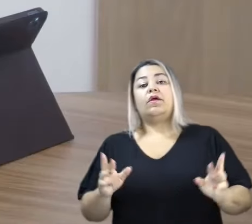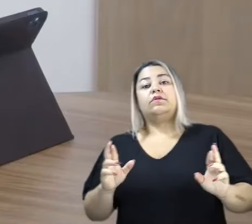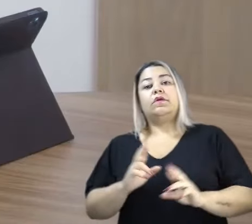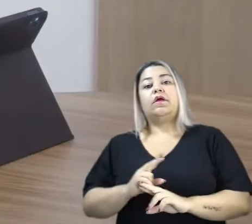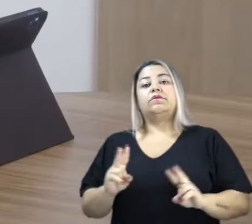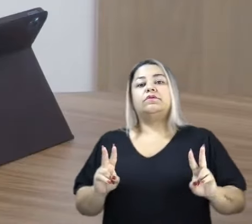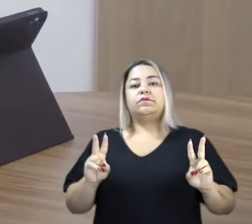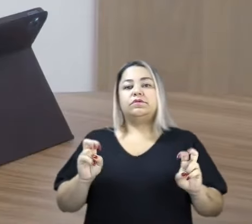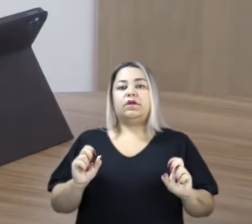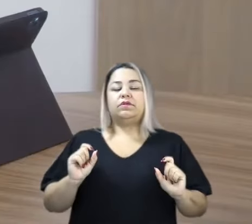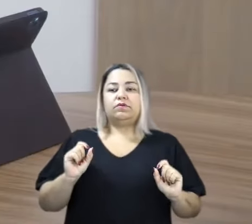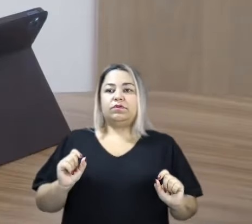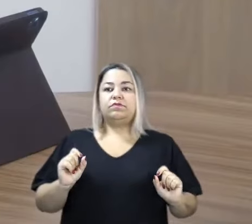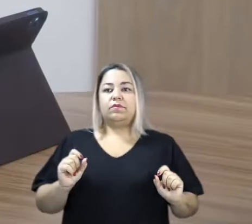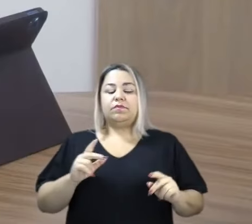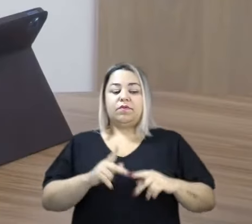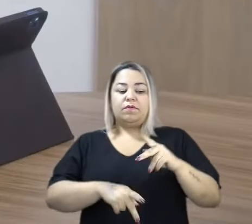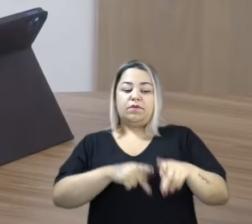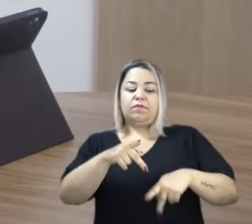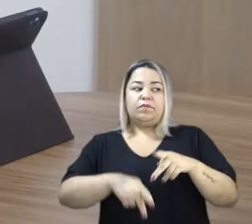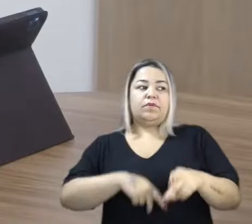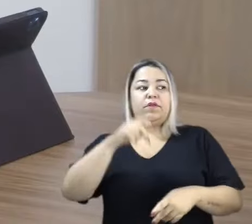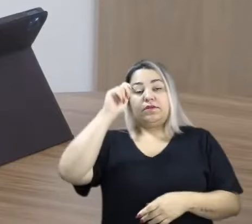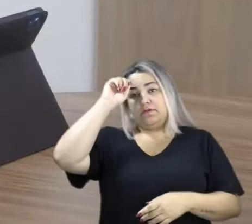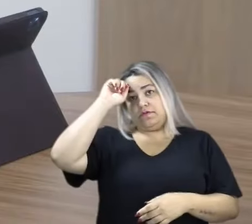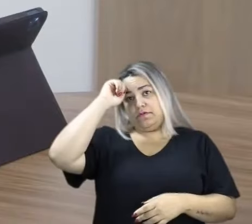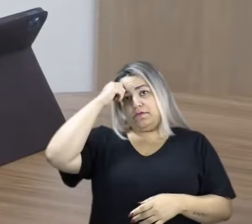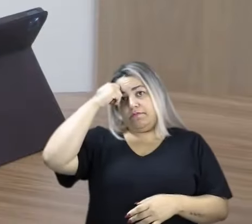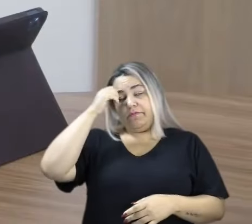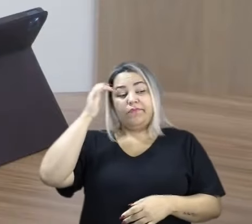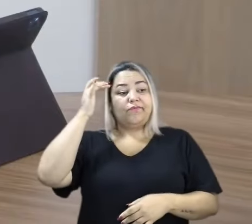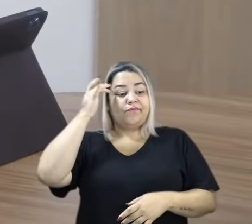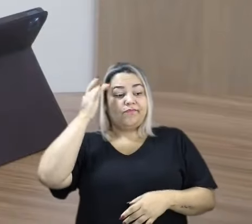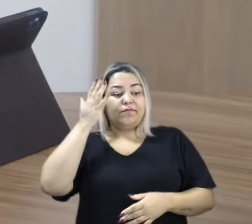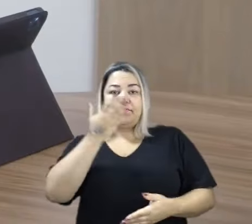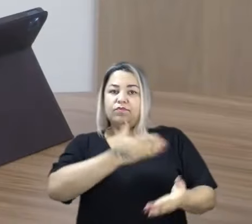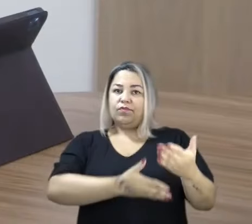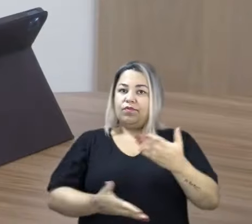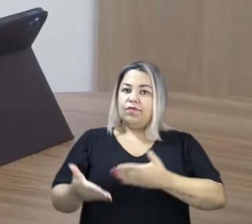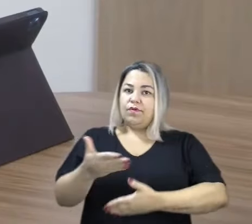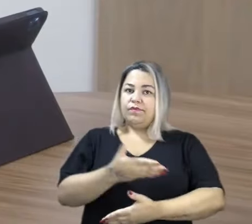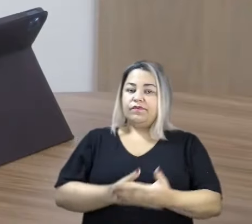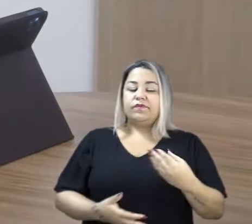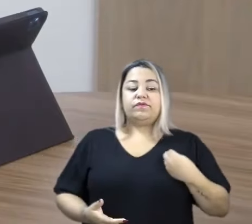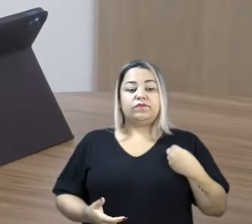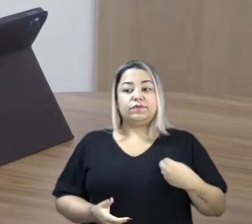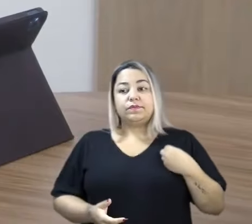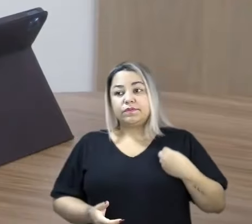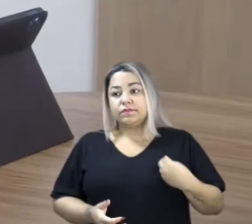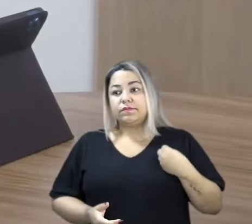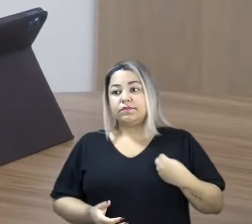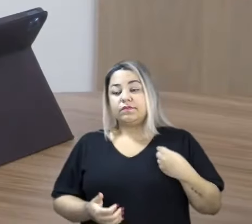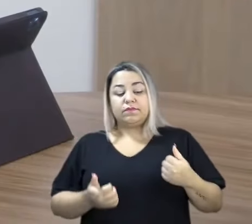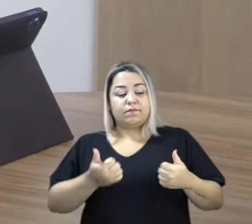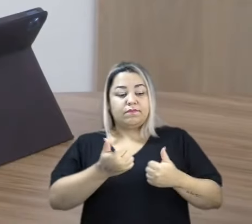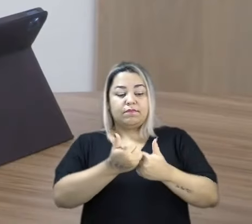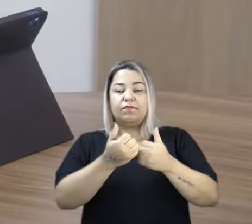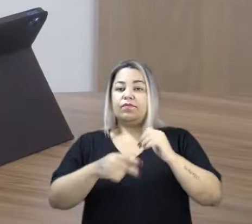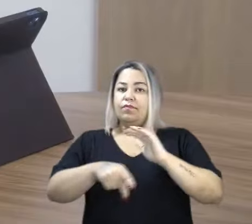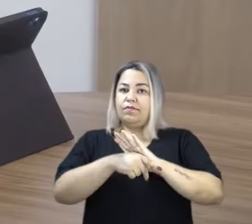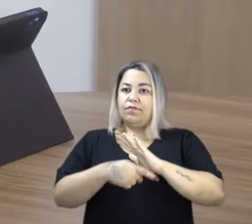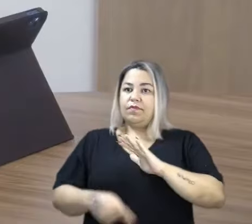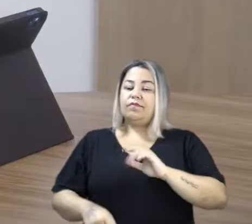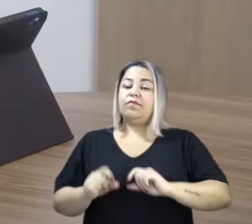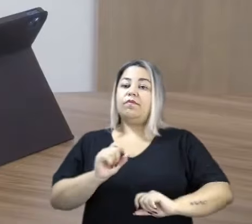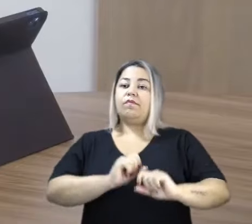relacionado à população negra. Então, vai ser um espaço de convívio comunitário, certo, e aí vai ter alguns apoios específicos,